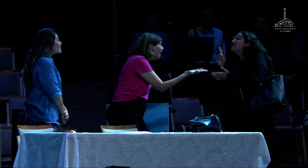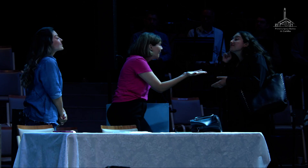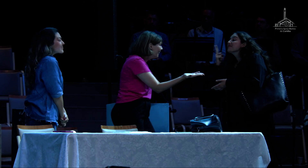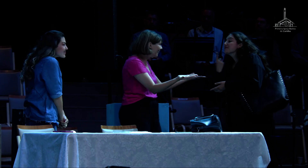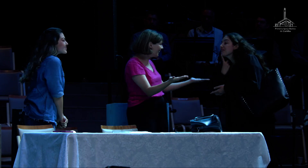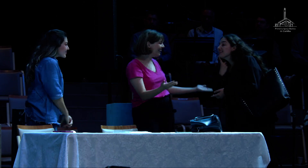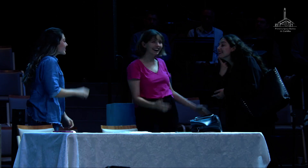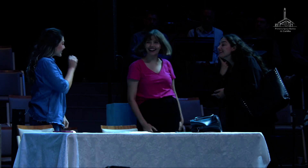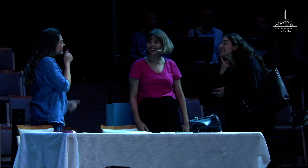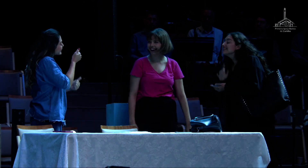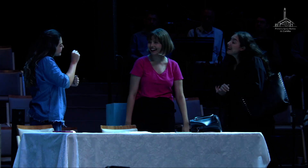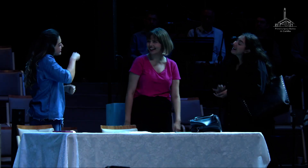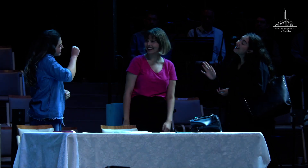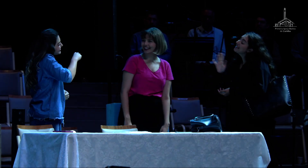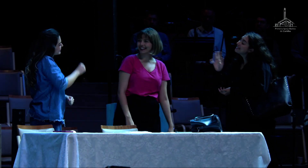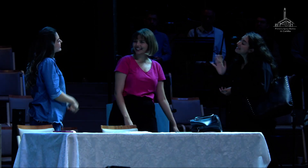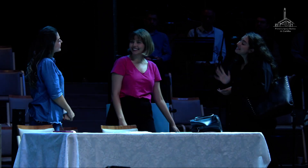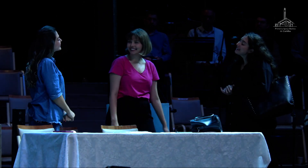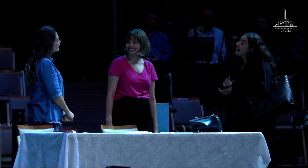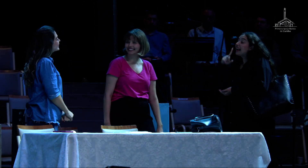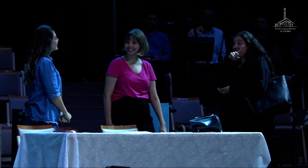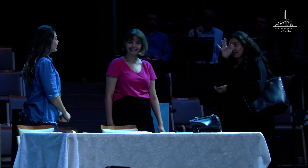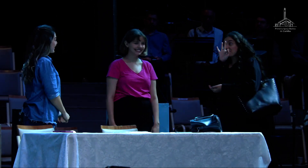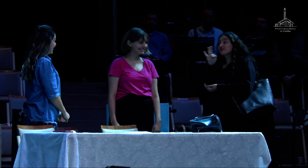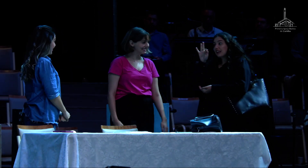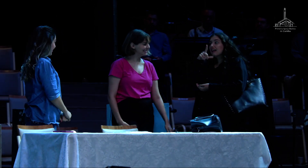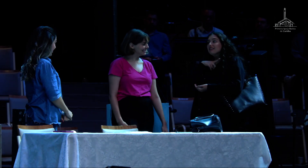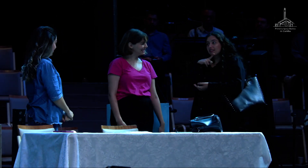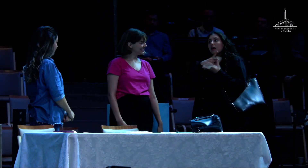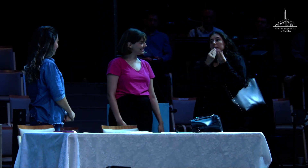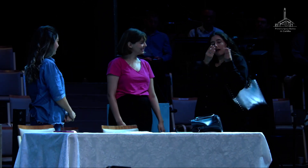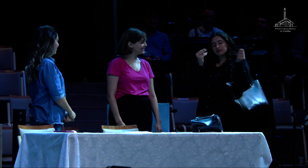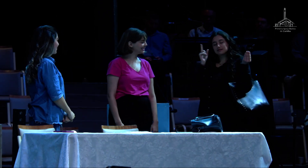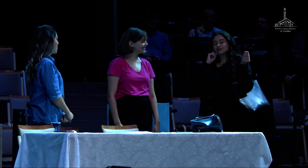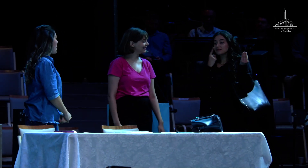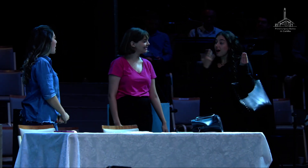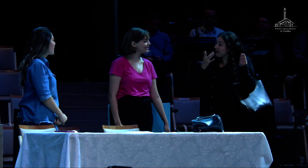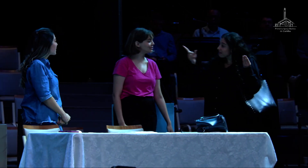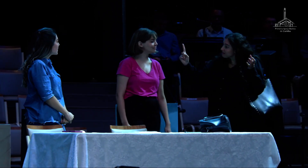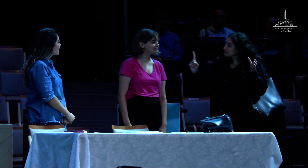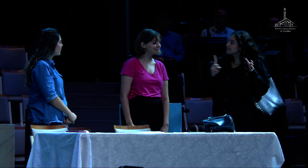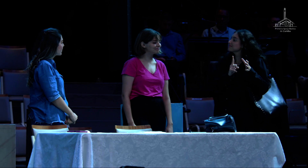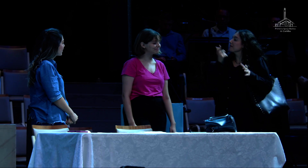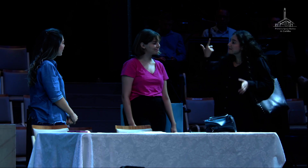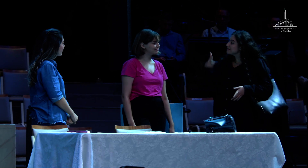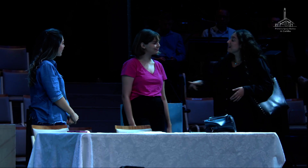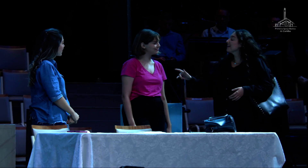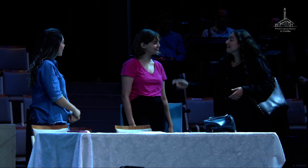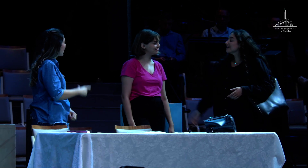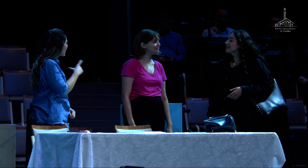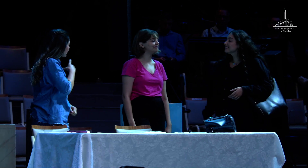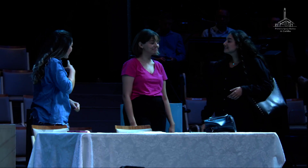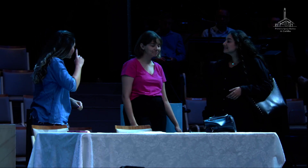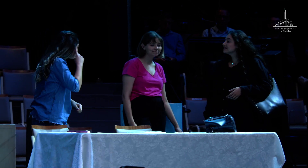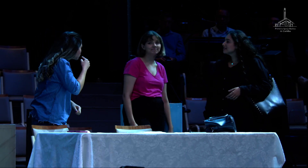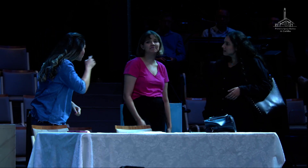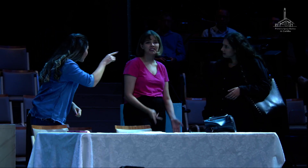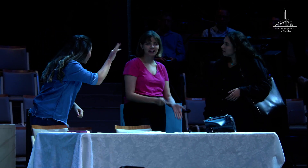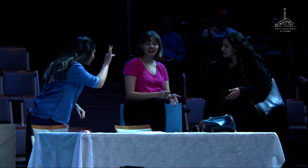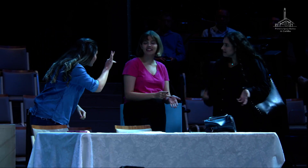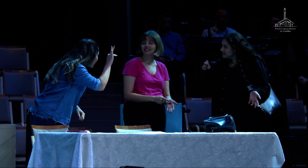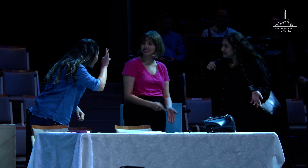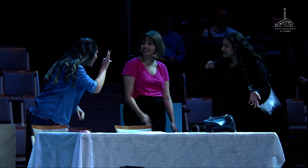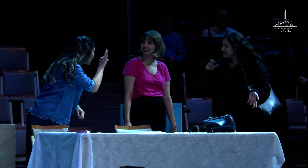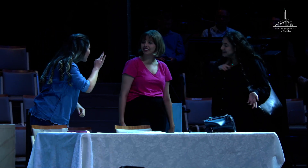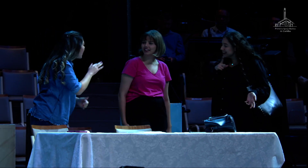surda. Você é surda. Sim, sim. Oi, tudo bem? A faculdade tem bastante surdos também. A gente sempre se